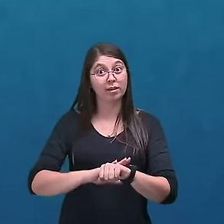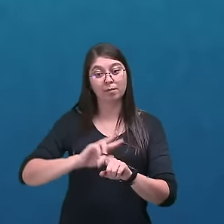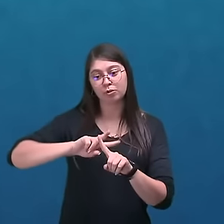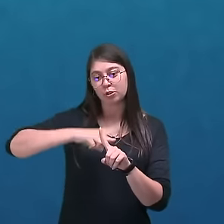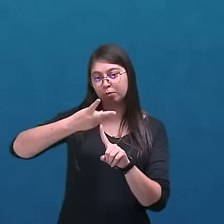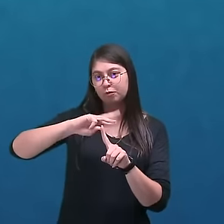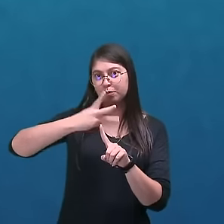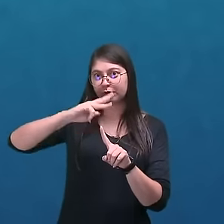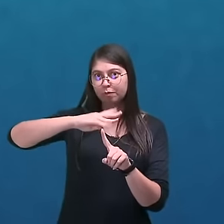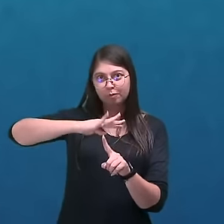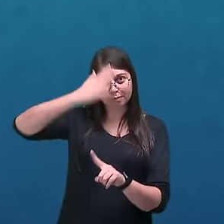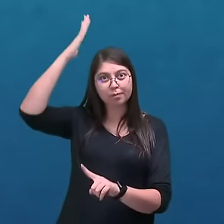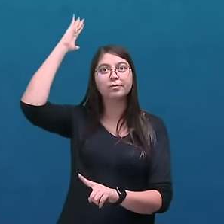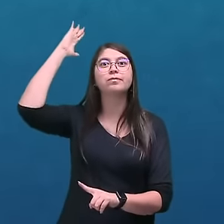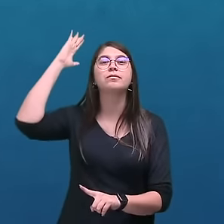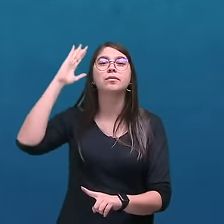multiplicação.